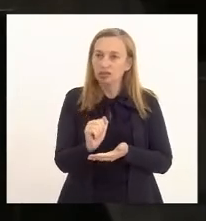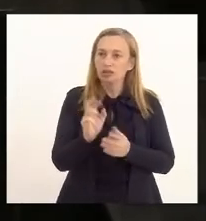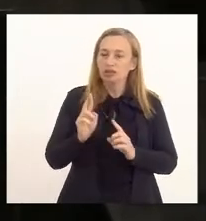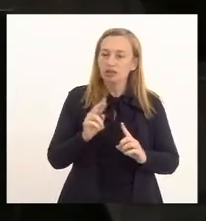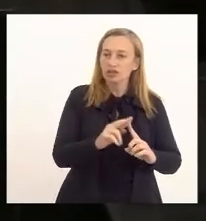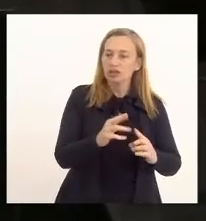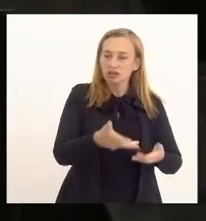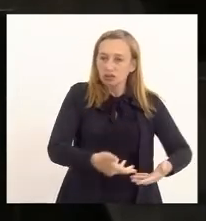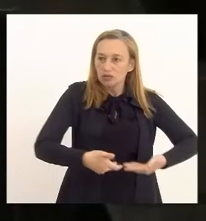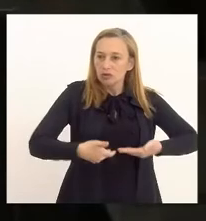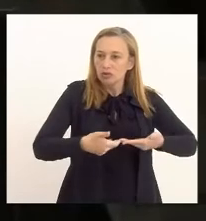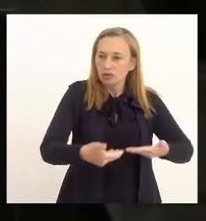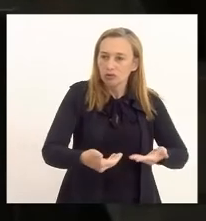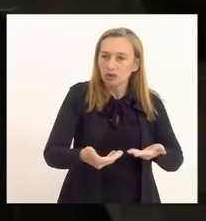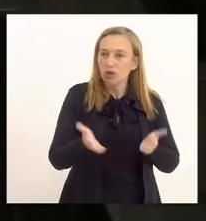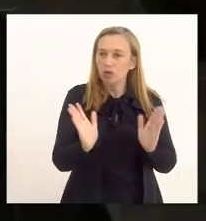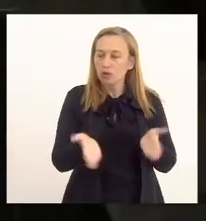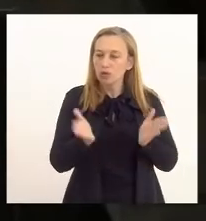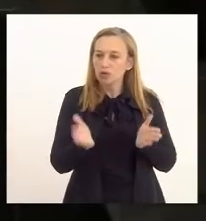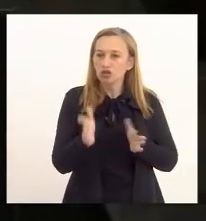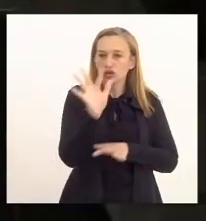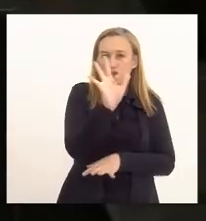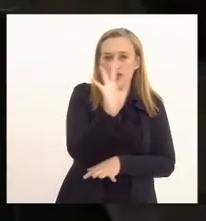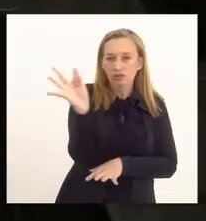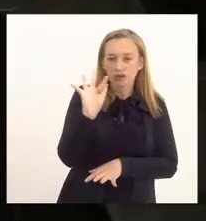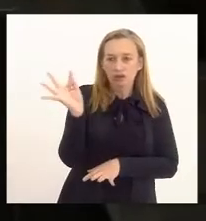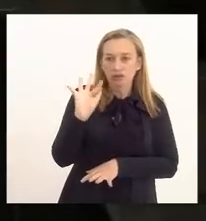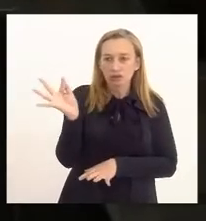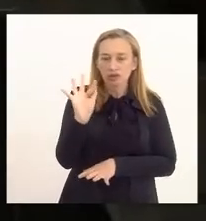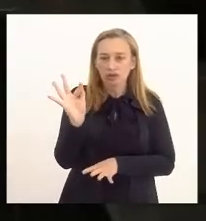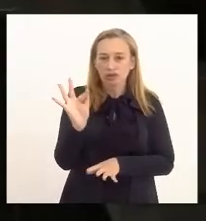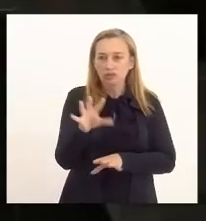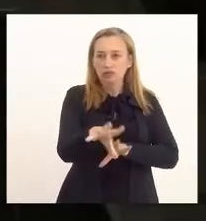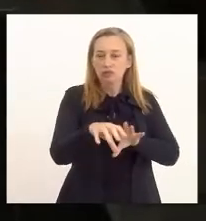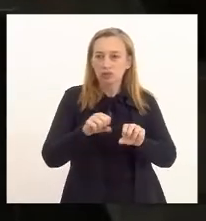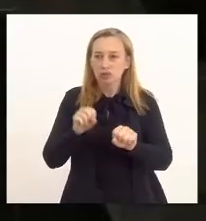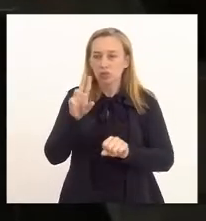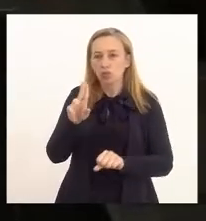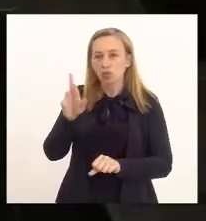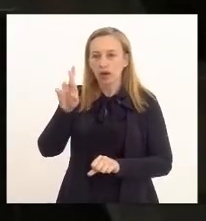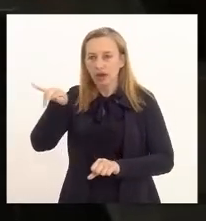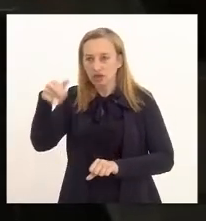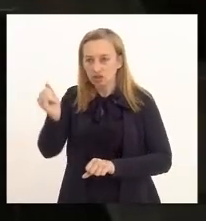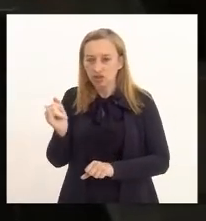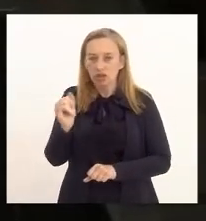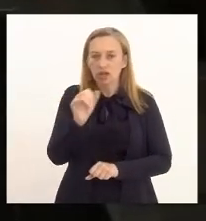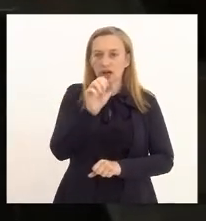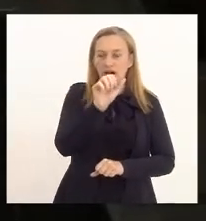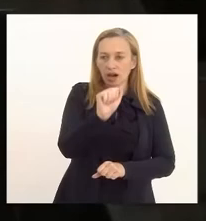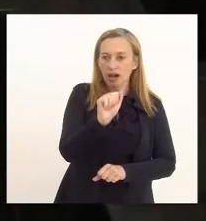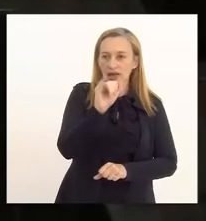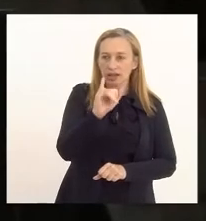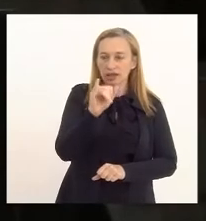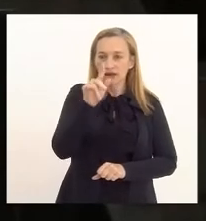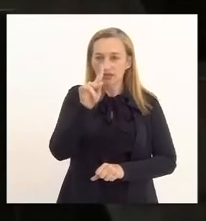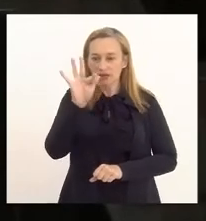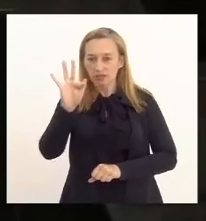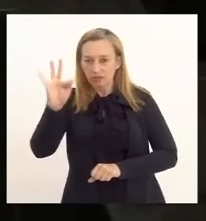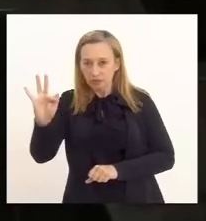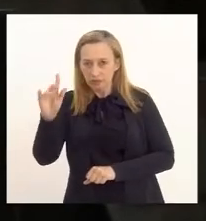de me convidar, que fizemos hoje na Faculdade de Formação de Professores da UERJ. A FFP, gloriosa